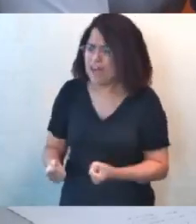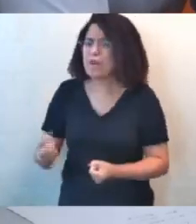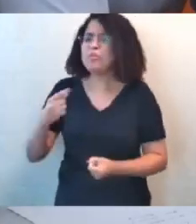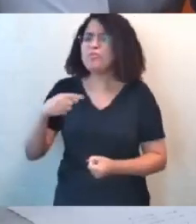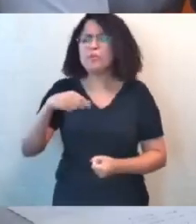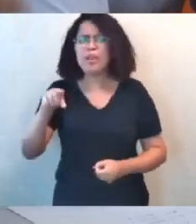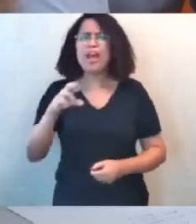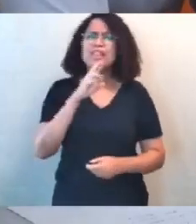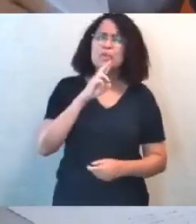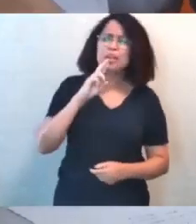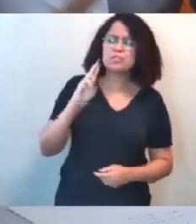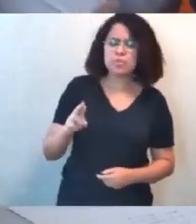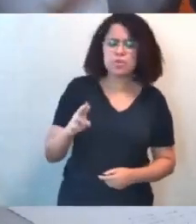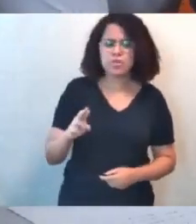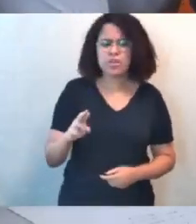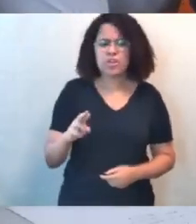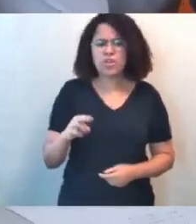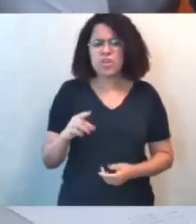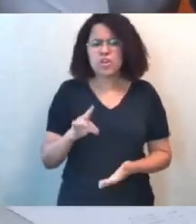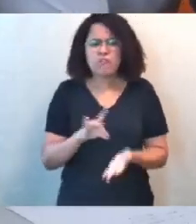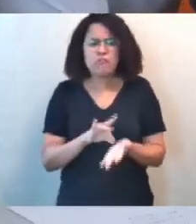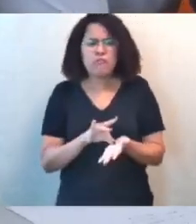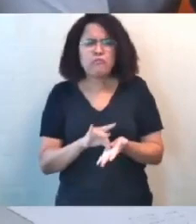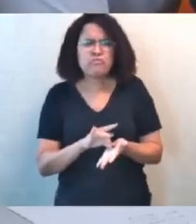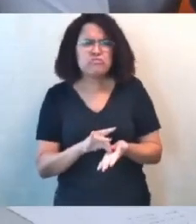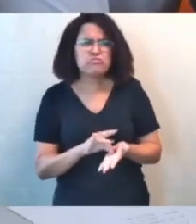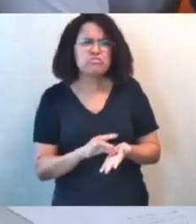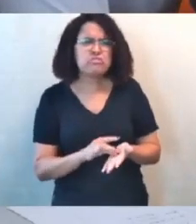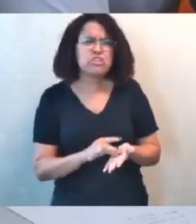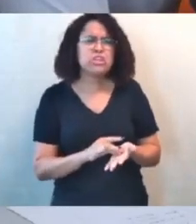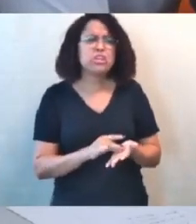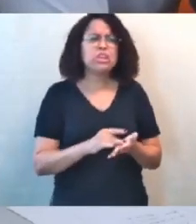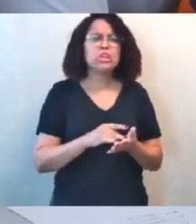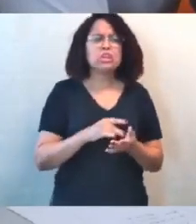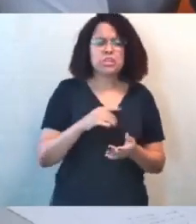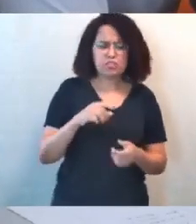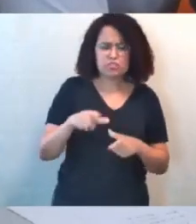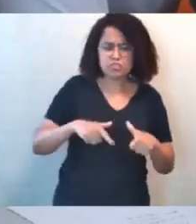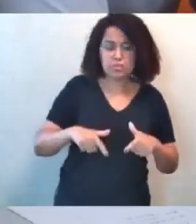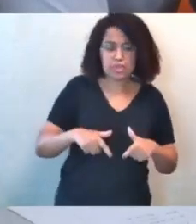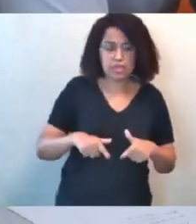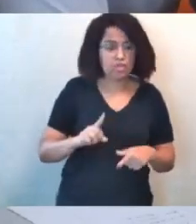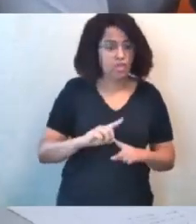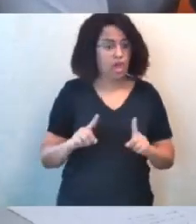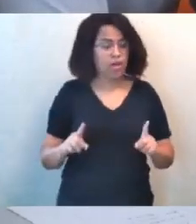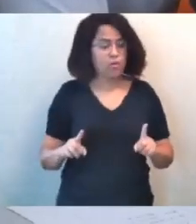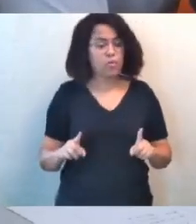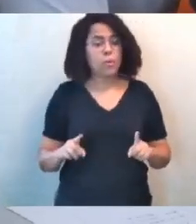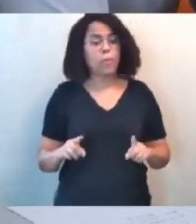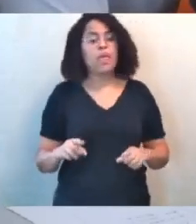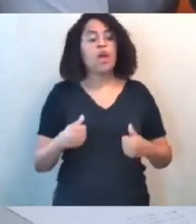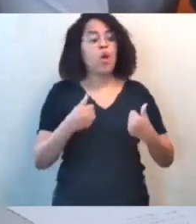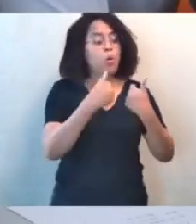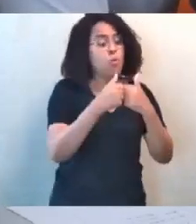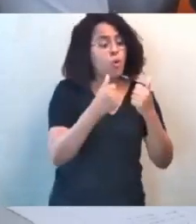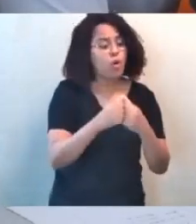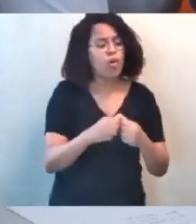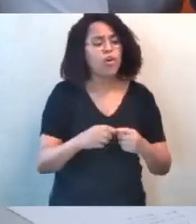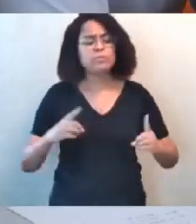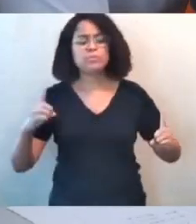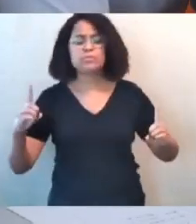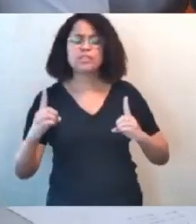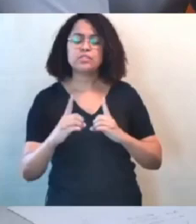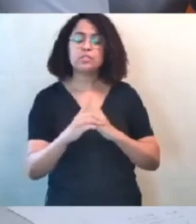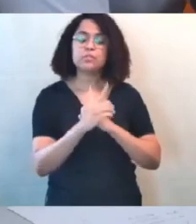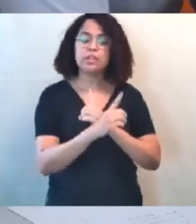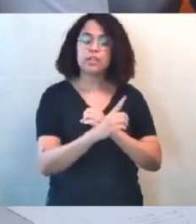que nós estamos trabalhando, vamos lá pegar aquele ônibus, dar uma resposta para a população. Não, o ônibus está circulando hoje na estação. Foi